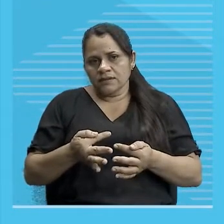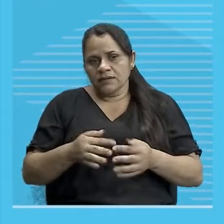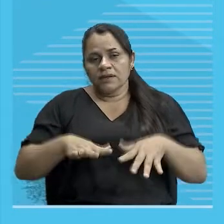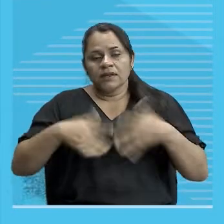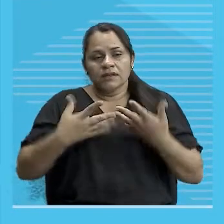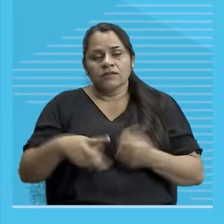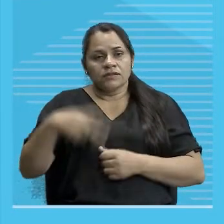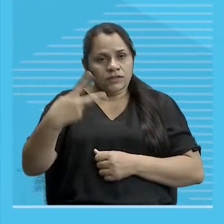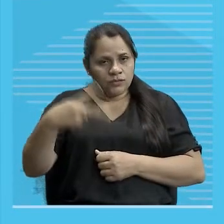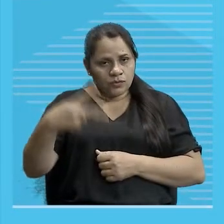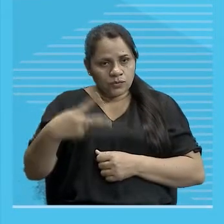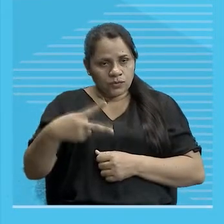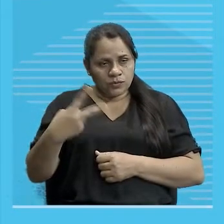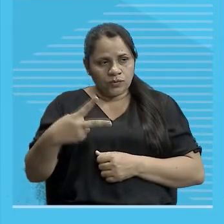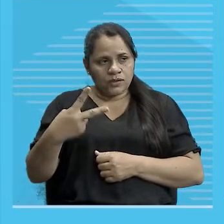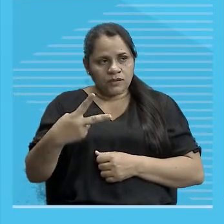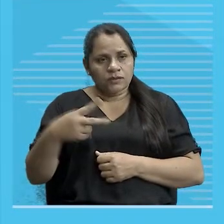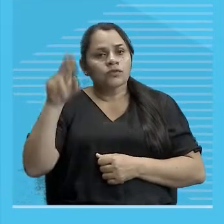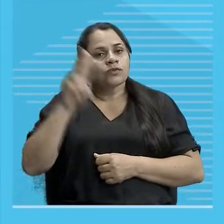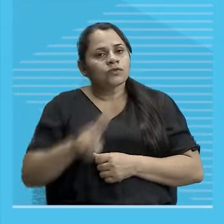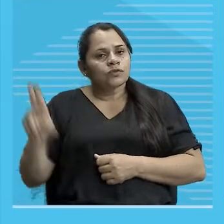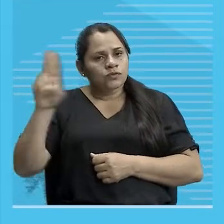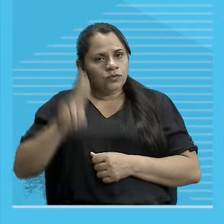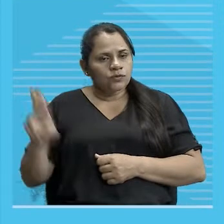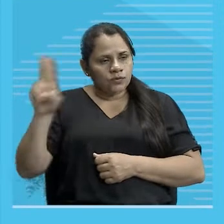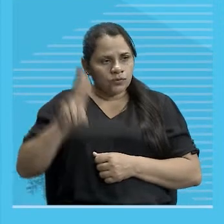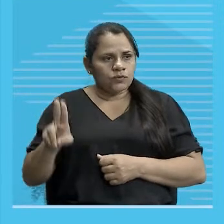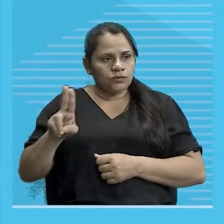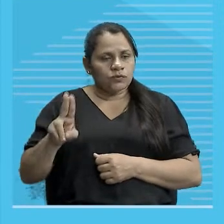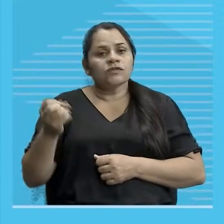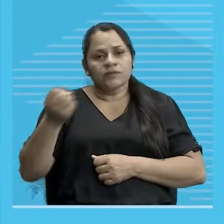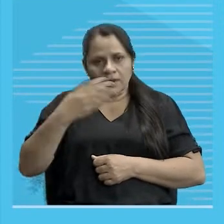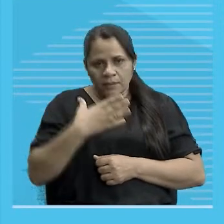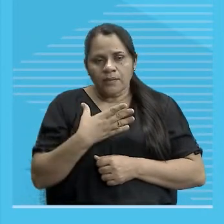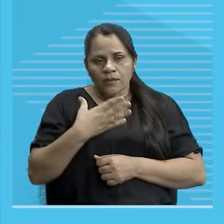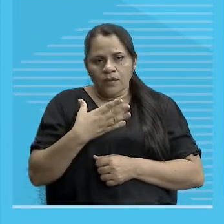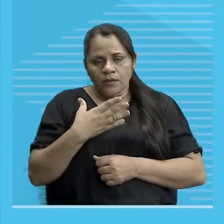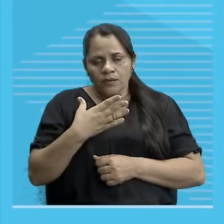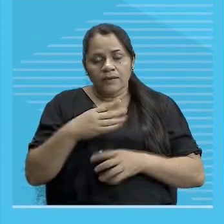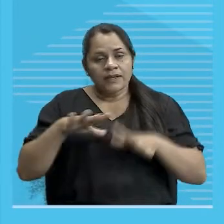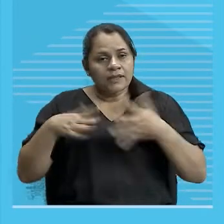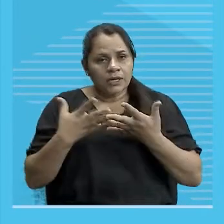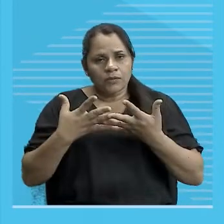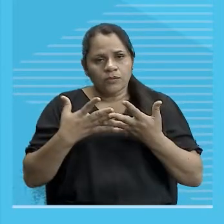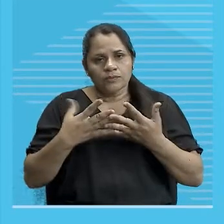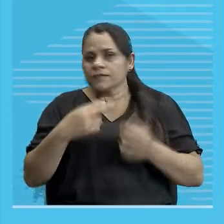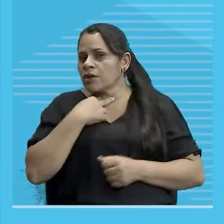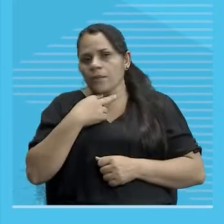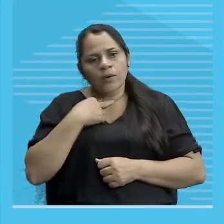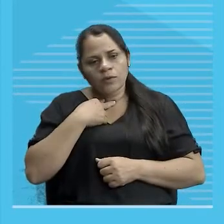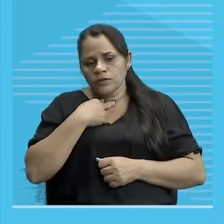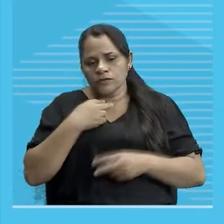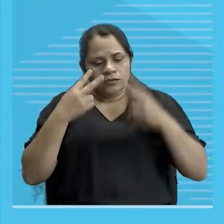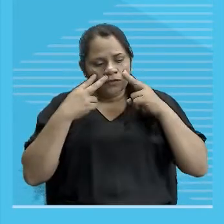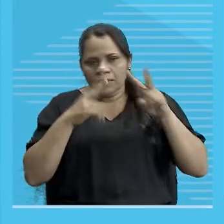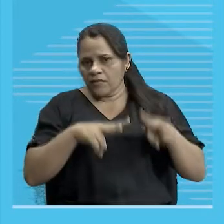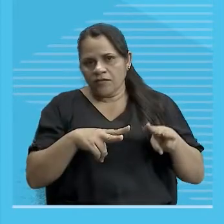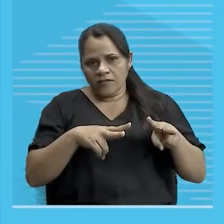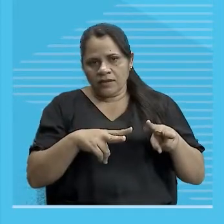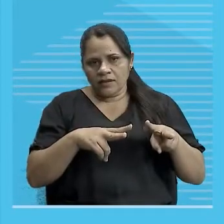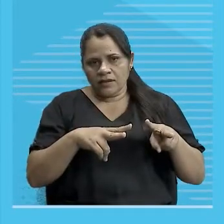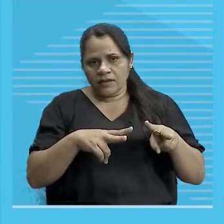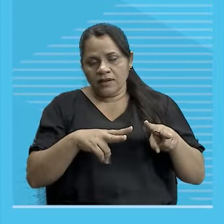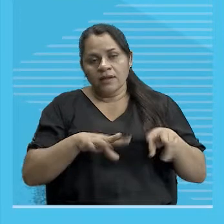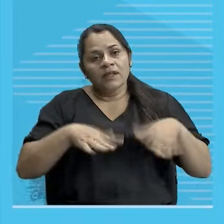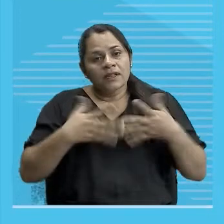essas duas condições estiverem satisfeitas, satisfeitíssimas, não posso deixar de perceber nenhuma delas, sim, você